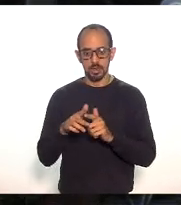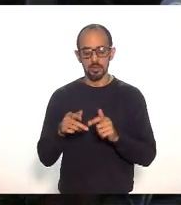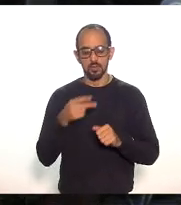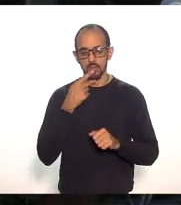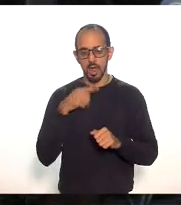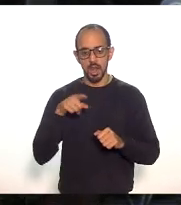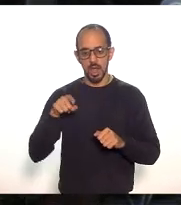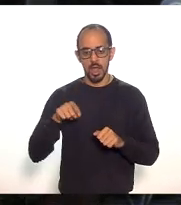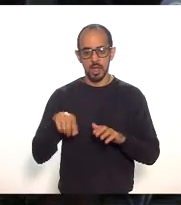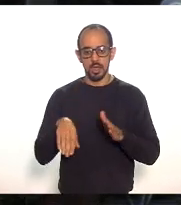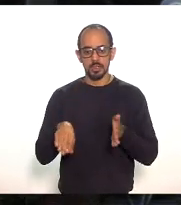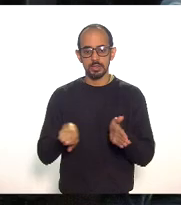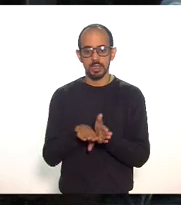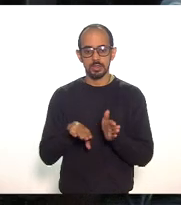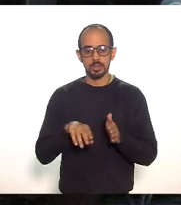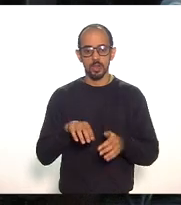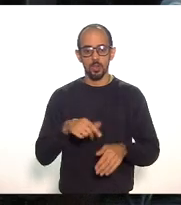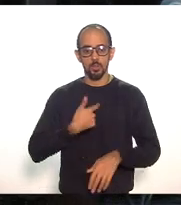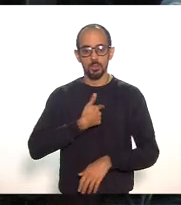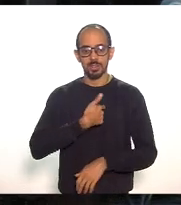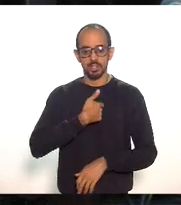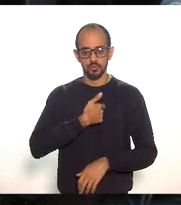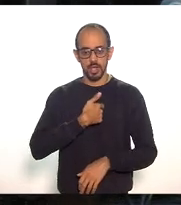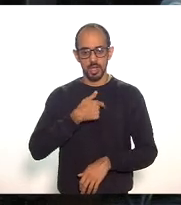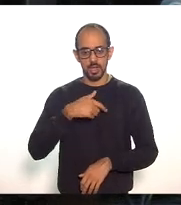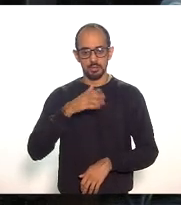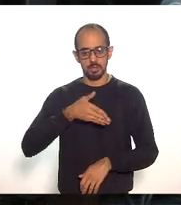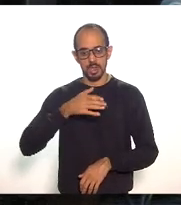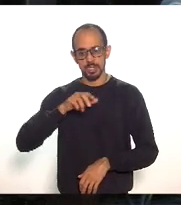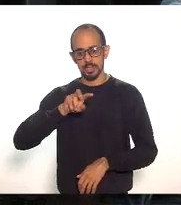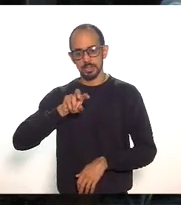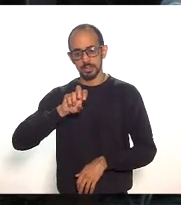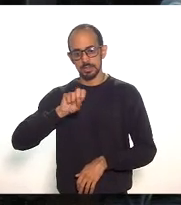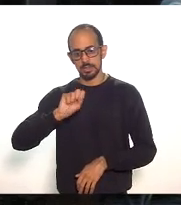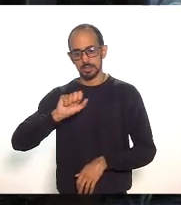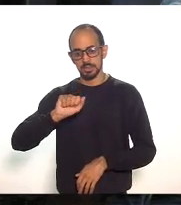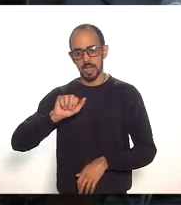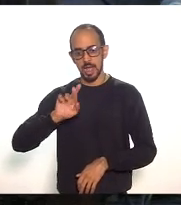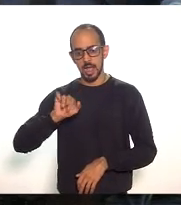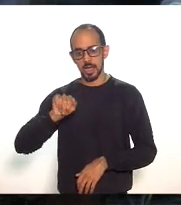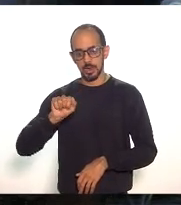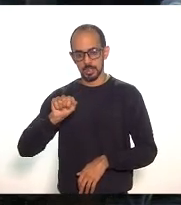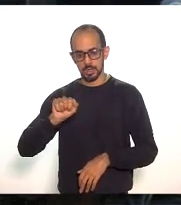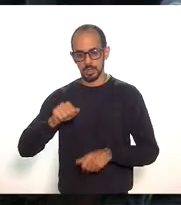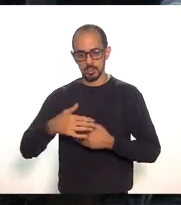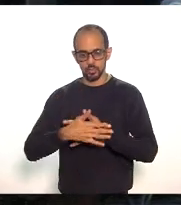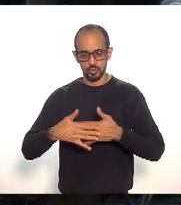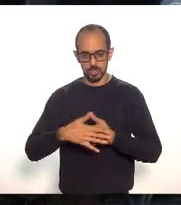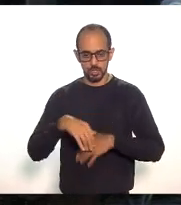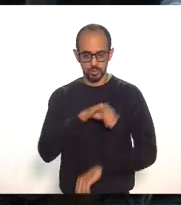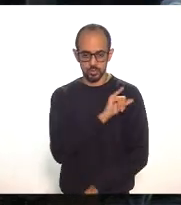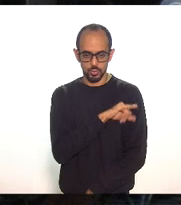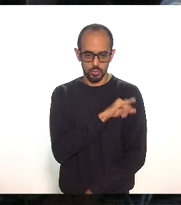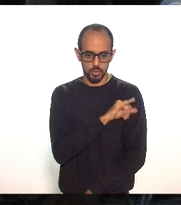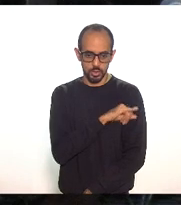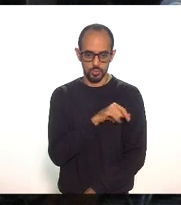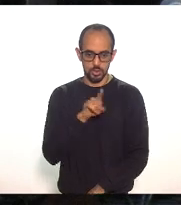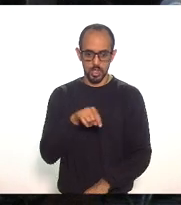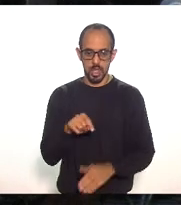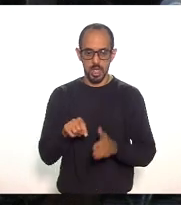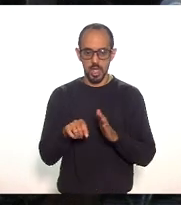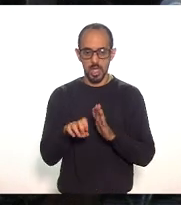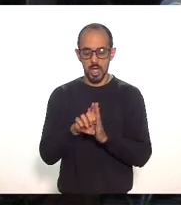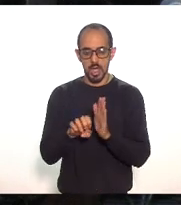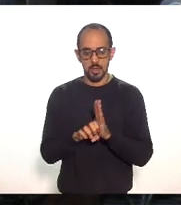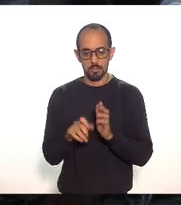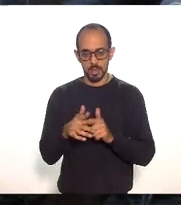Estação Presidente Vargas Saara a estação de metrô Presidente Vargas no bairro do Centro, município do Rio de Janeiro. É uma dessa emenda.